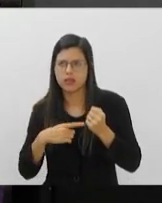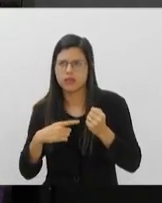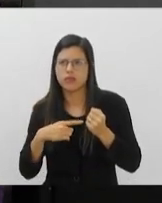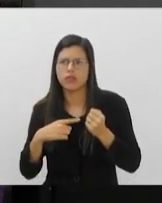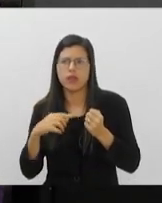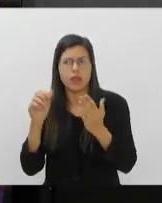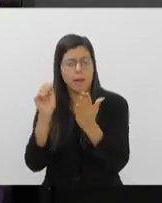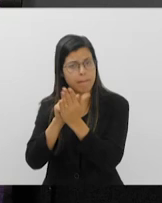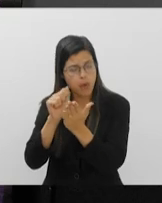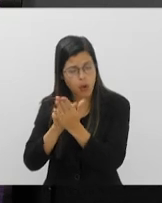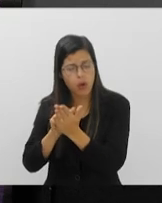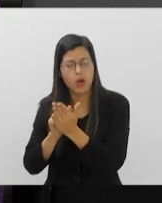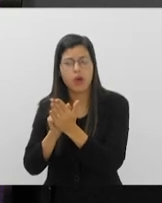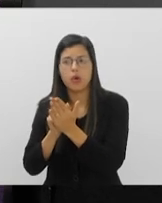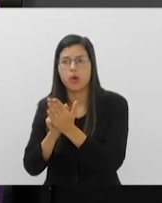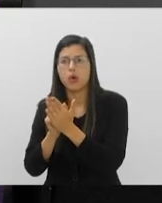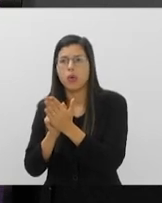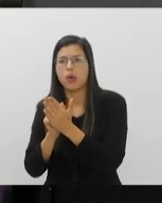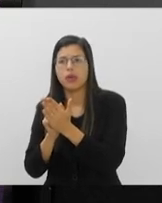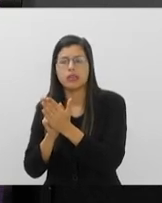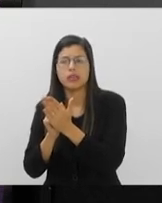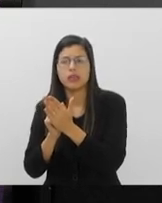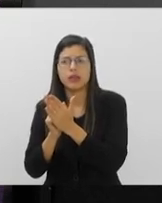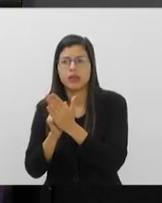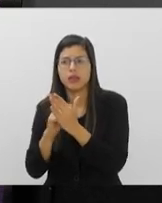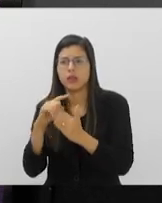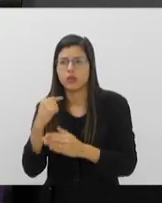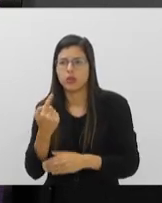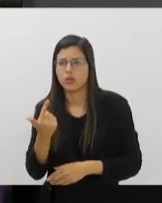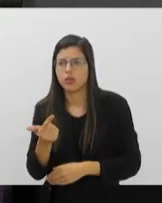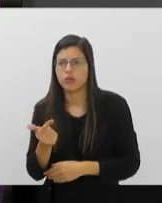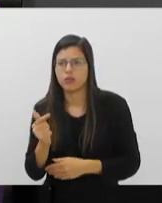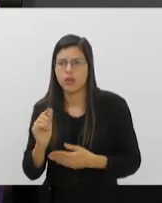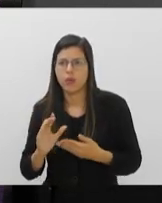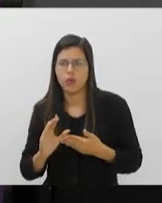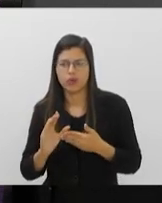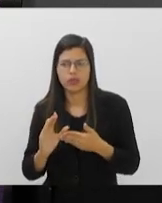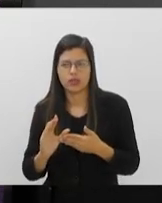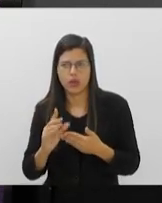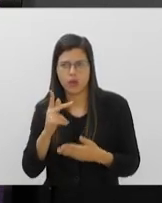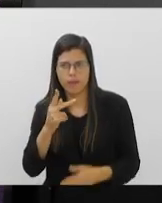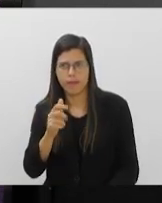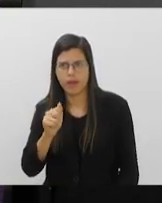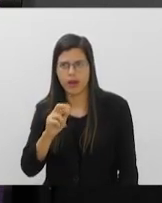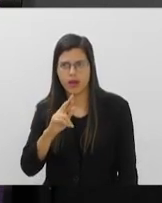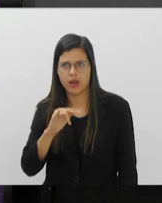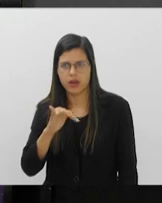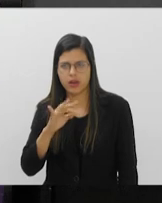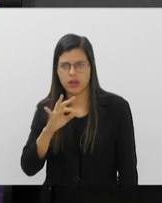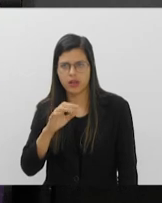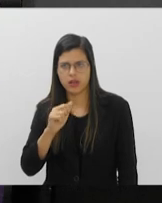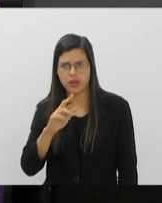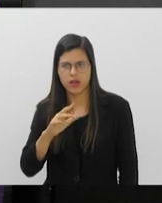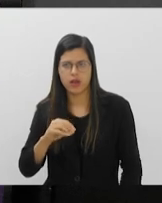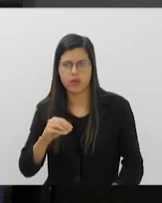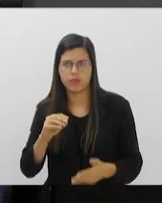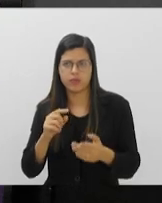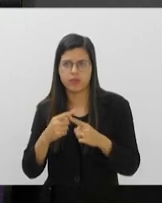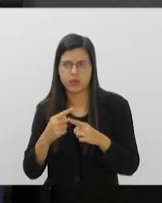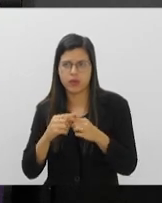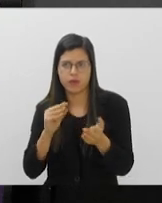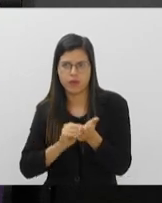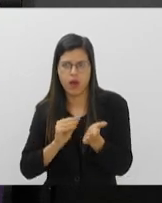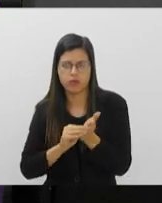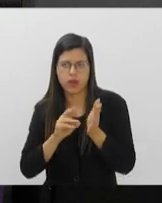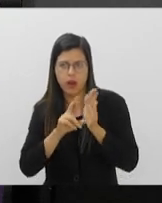lá do executivo também nós não temos o conselho paritário porque ainda não temos representantes de algumas cadeiras apesar das